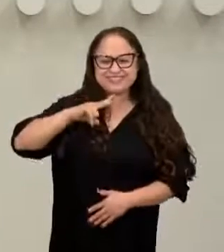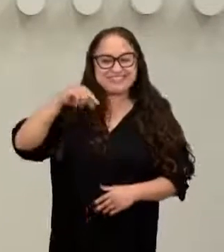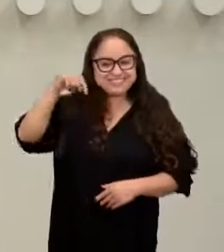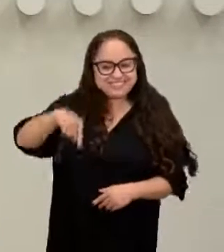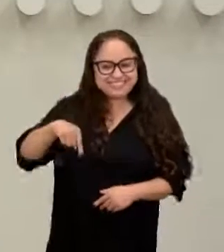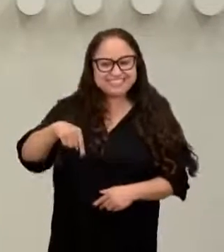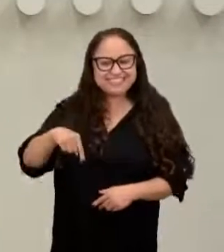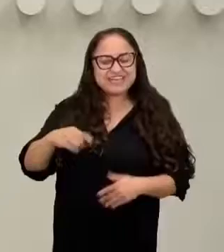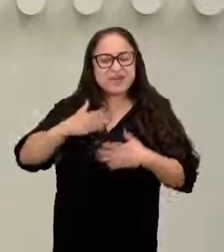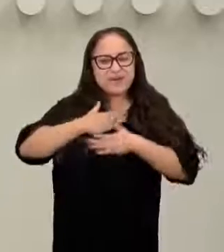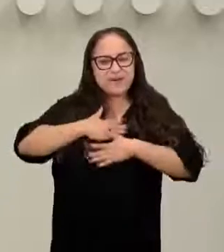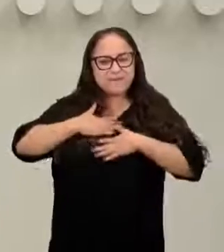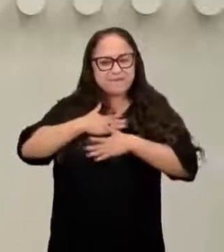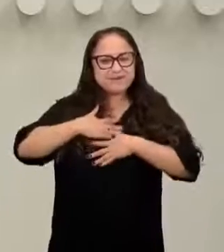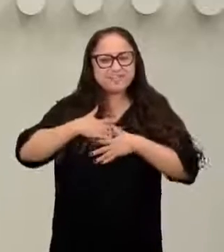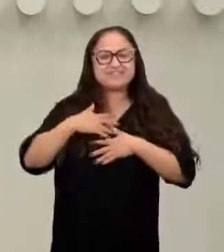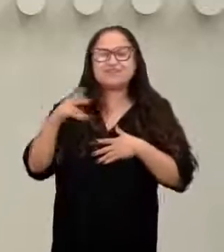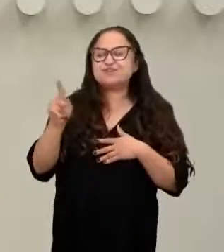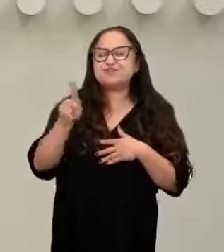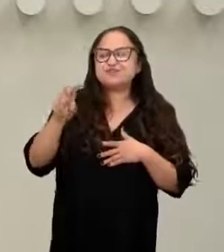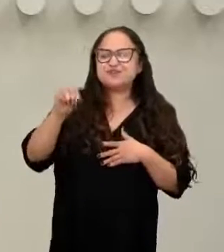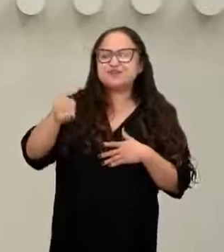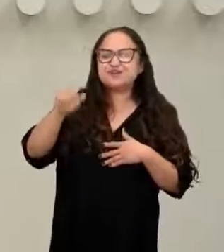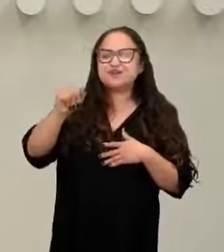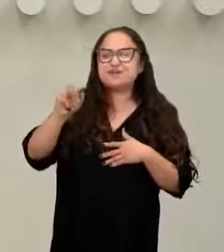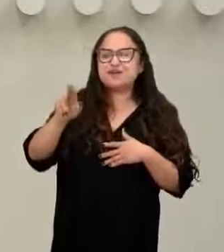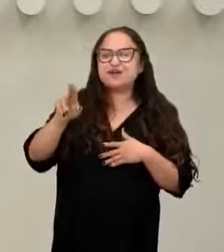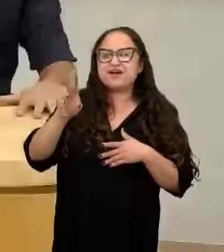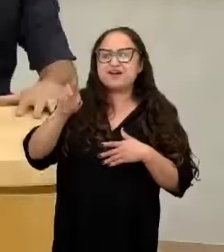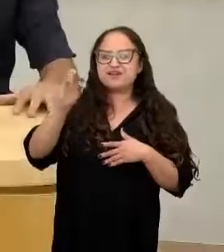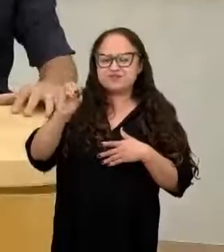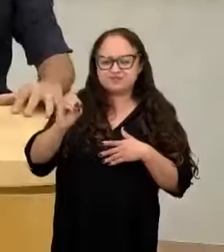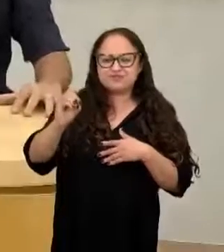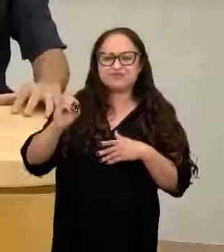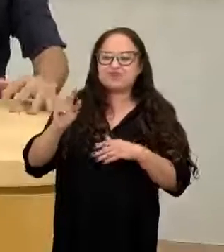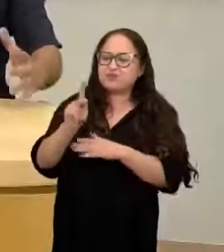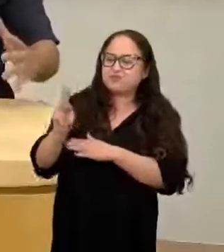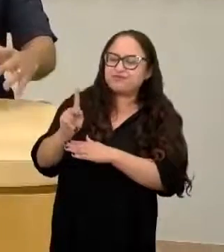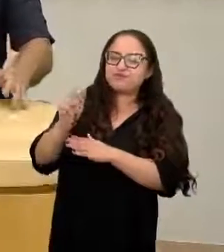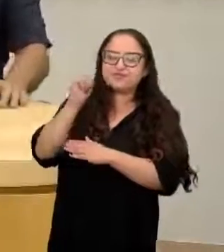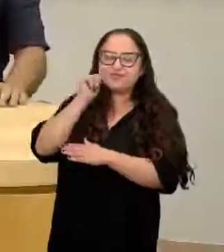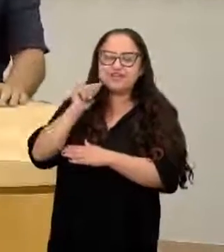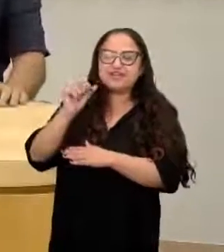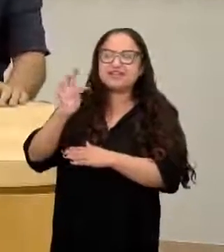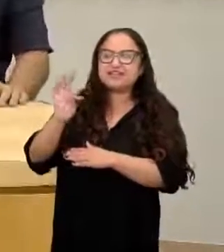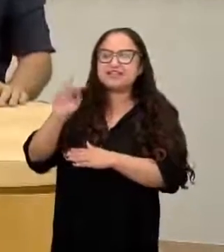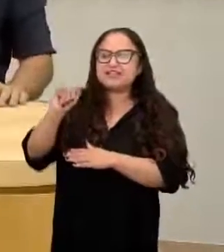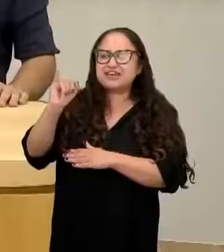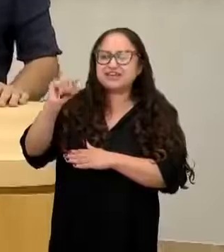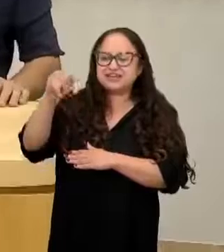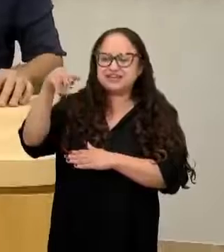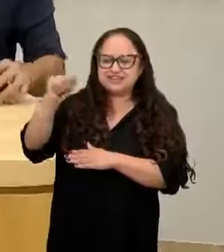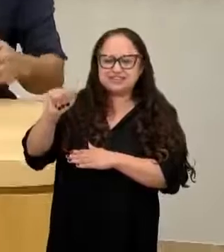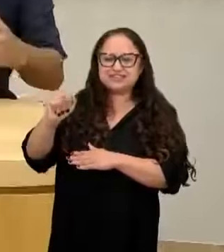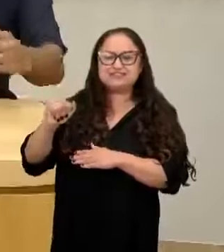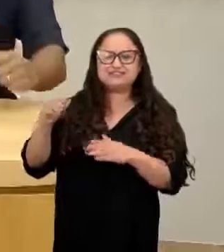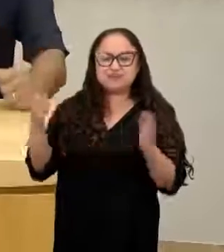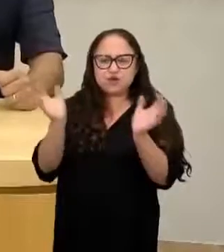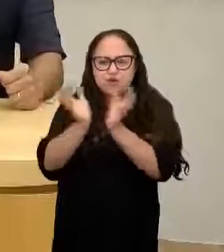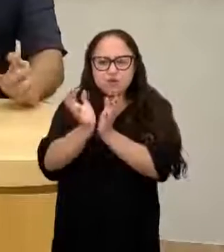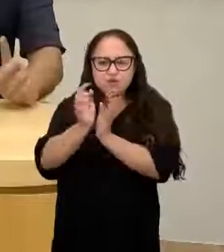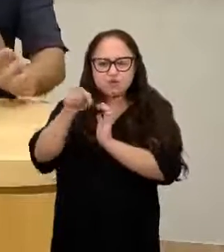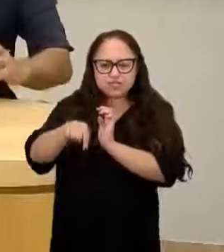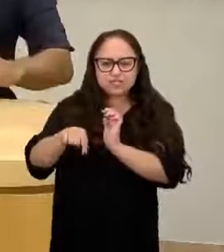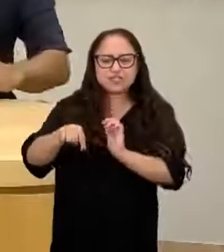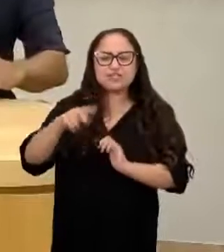É um prazer conhecê-lo. Eu sou o professor Mauro Marcel, a professora Tayana Souza está aqui do meu lado. Nós somos a equipe de língua portuguesa do ensino médio e é um prazer dar aula para